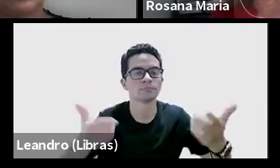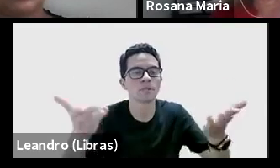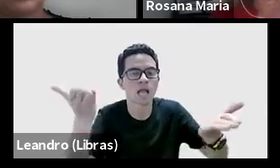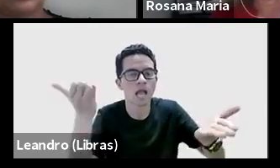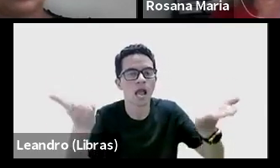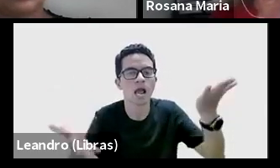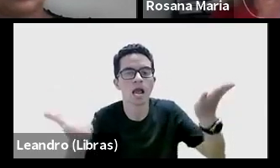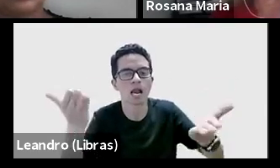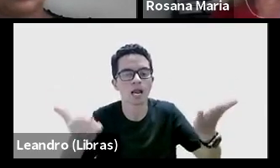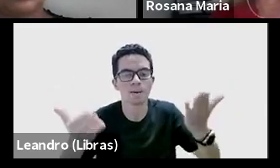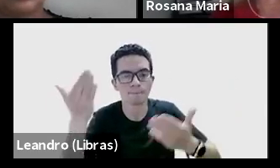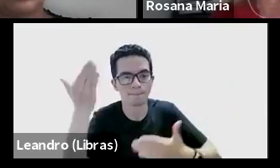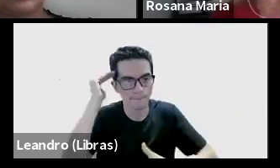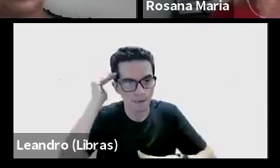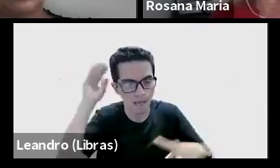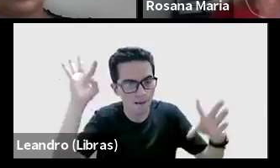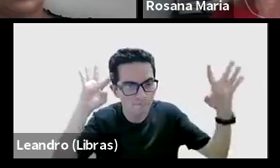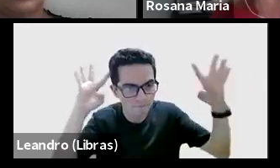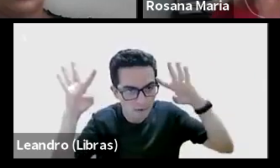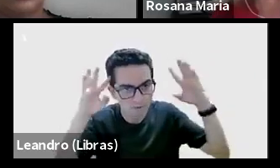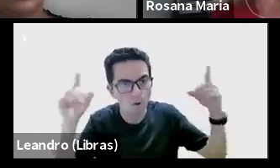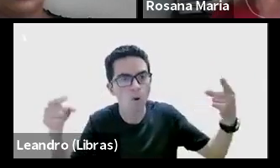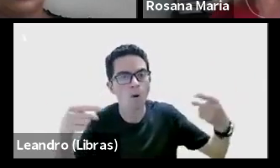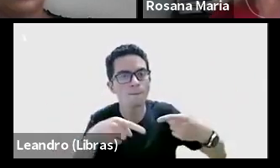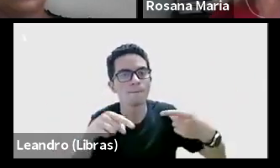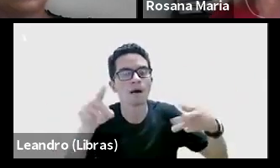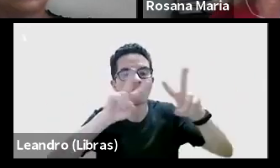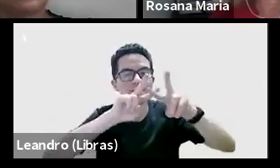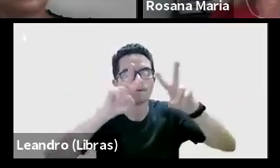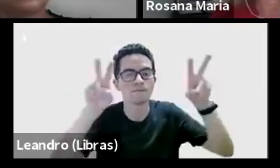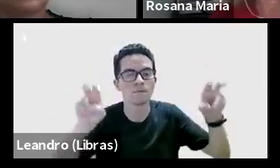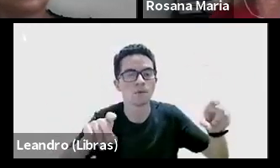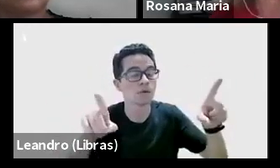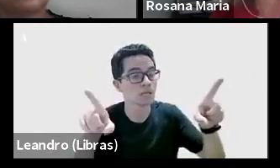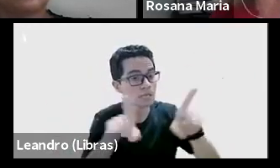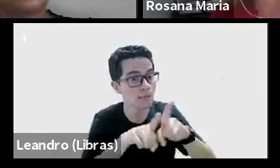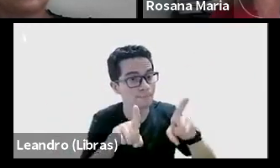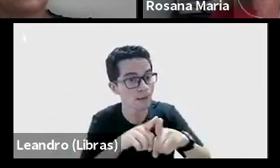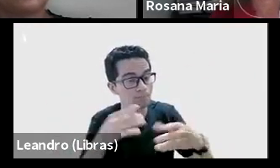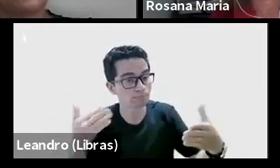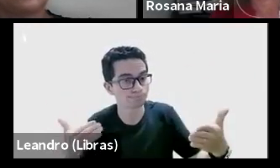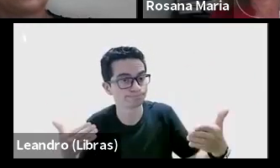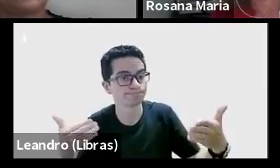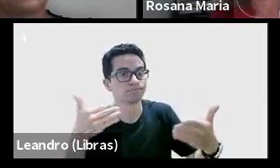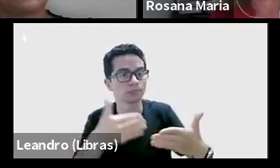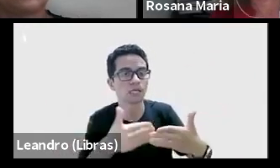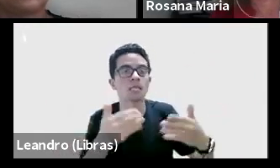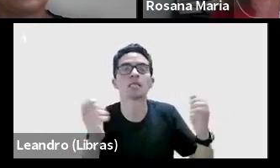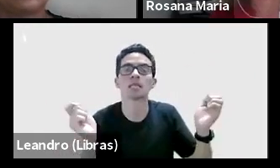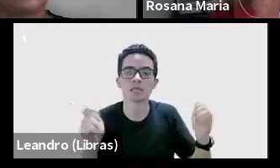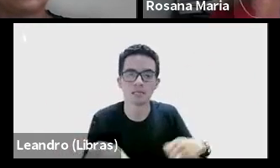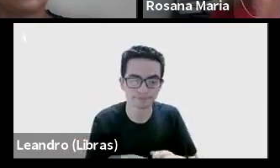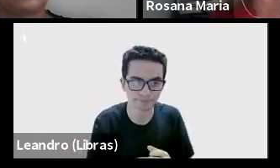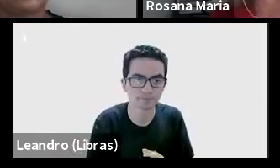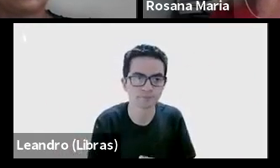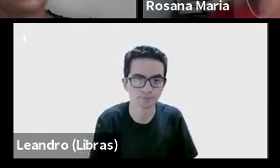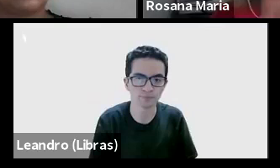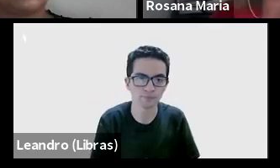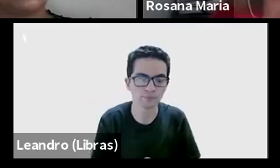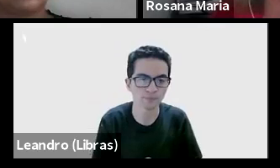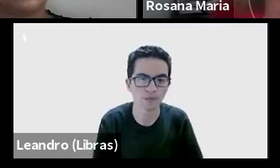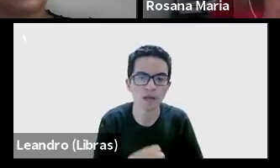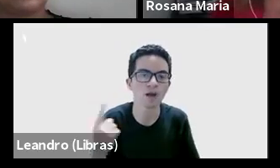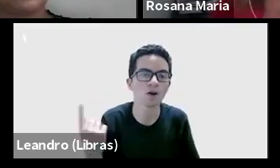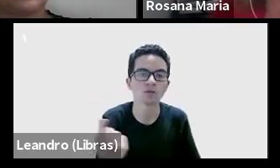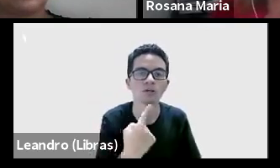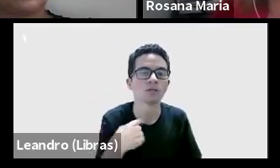equilíbrio, né, entre a reflexão conceitual e a aproximação, né? Então, assim, a gente da academia,